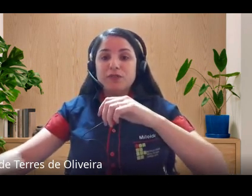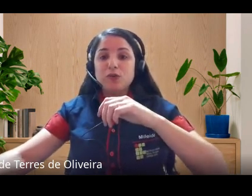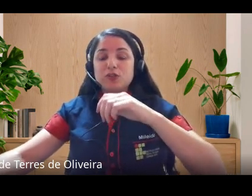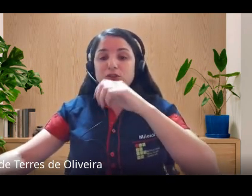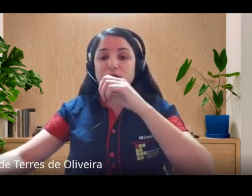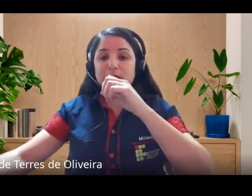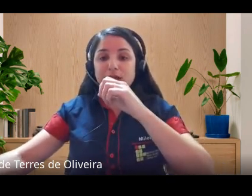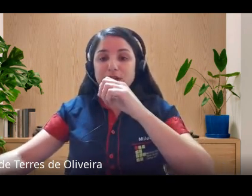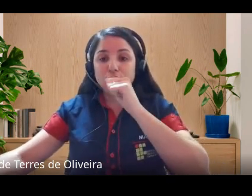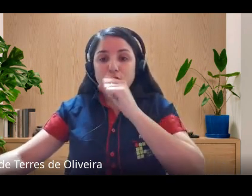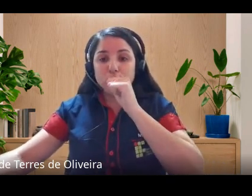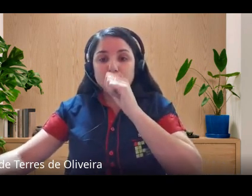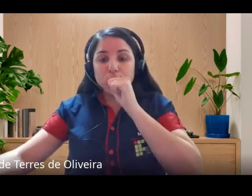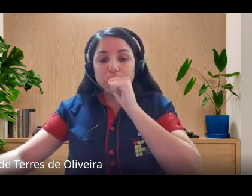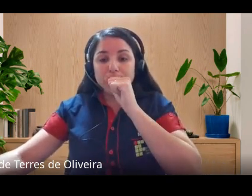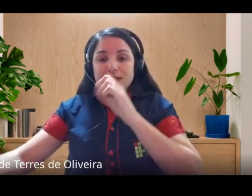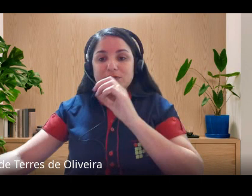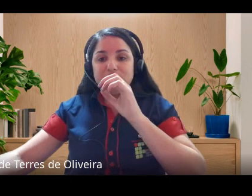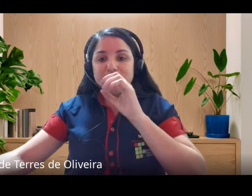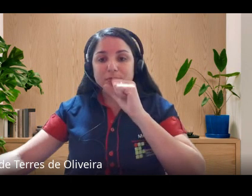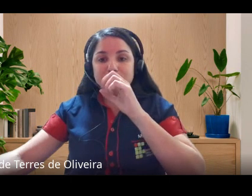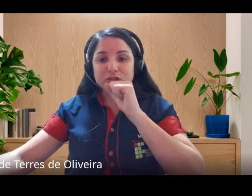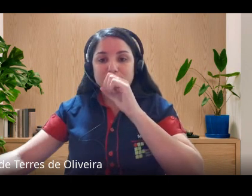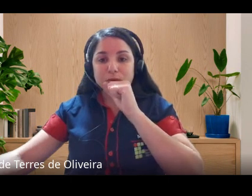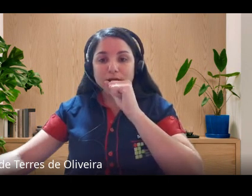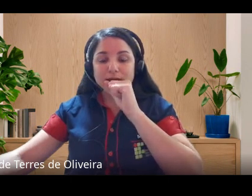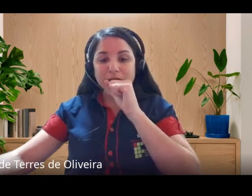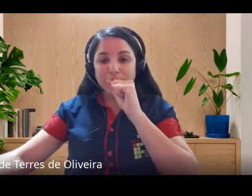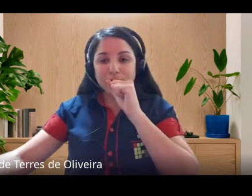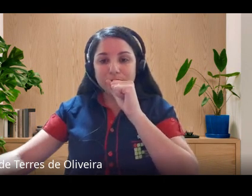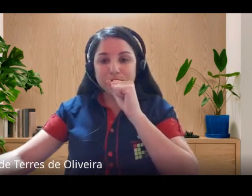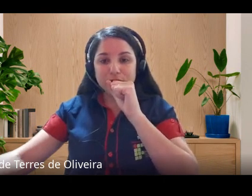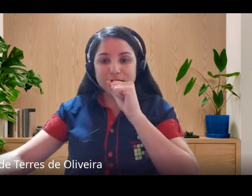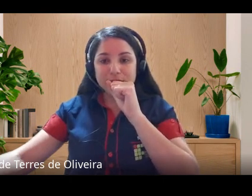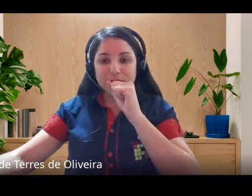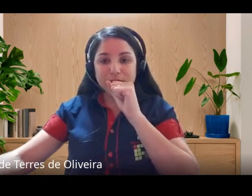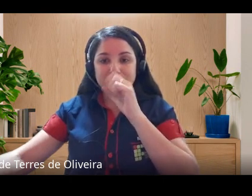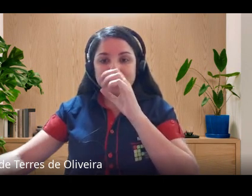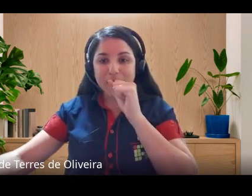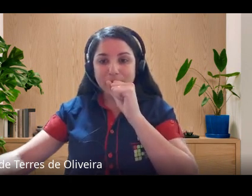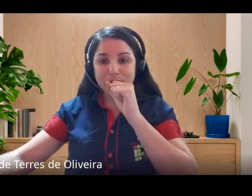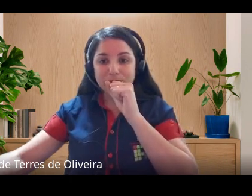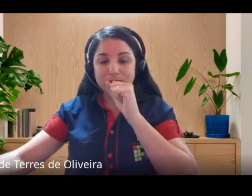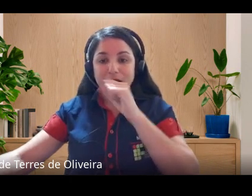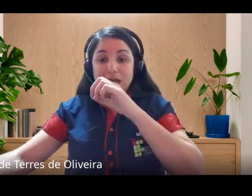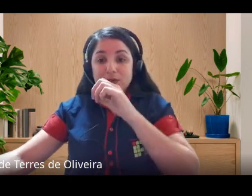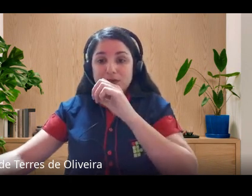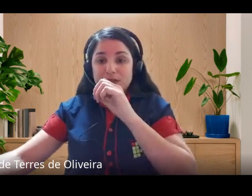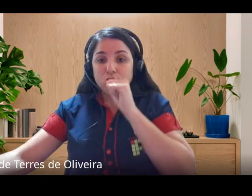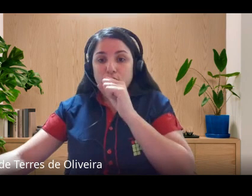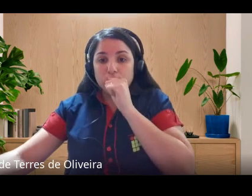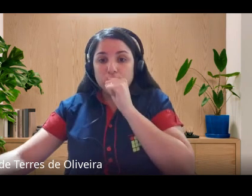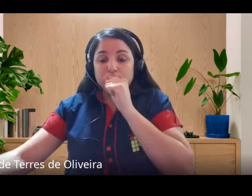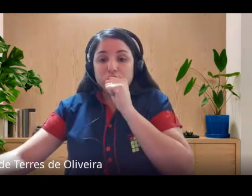gente tem que fazer como se estivesse sugando a laranja. Porque se você fizer abrir e fechar na boca, é sábado, dia da semana. Sábado. Se você